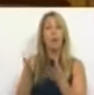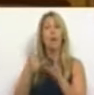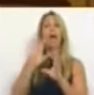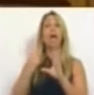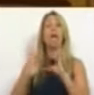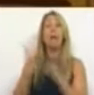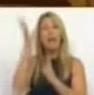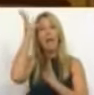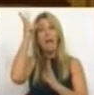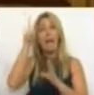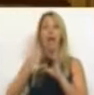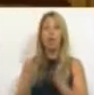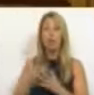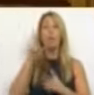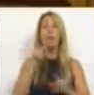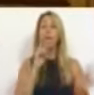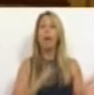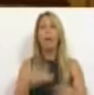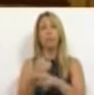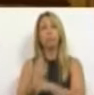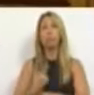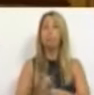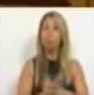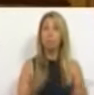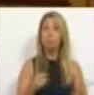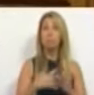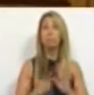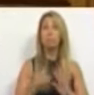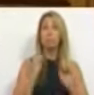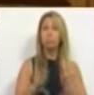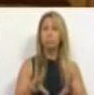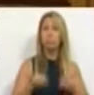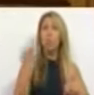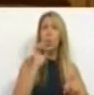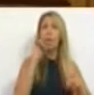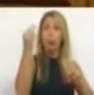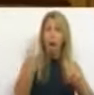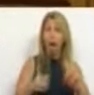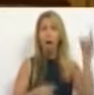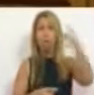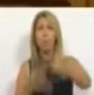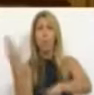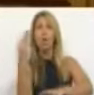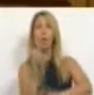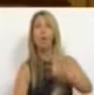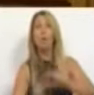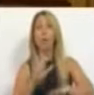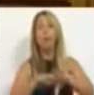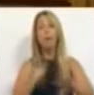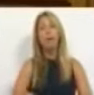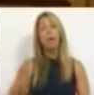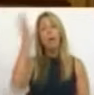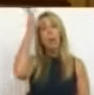moderno, organizado, com padrões de higiene e qualidade acima da média europeia. Por isso, o leite português é de excelente